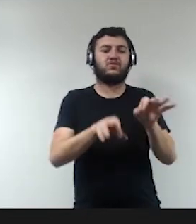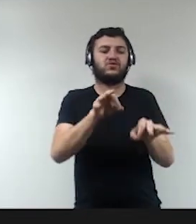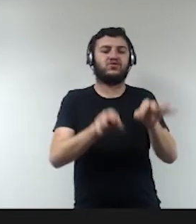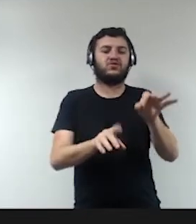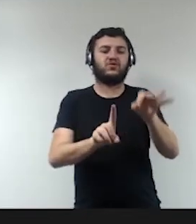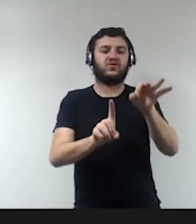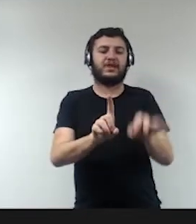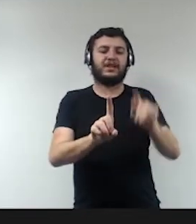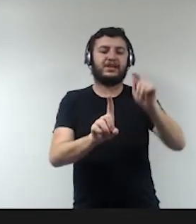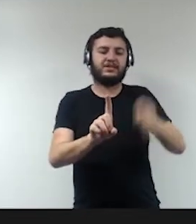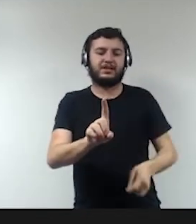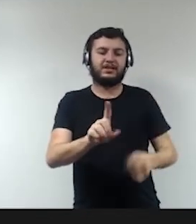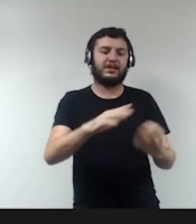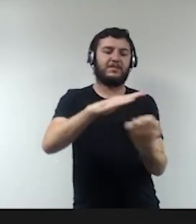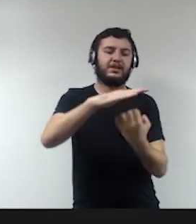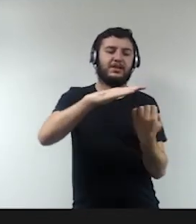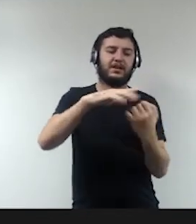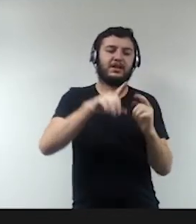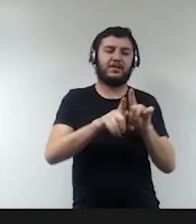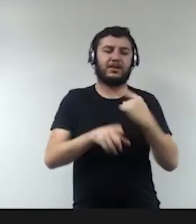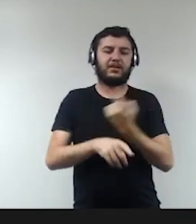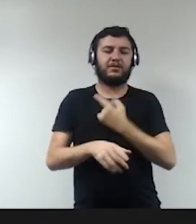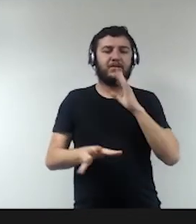é que a mediação funciona bem